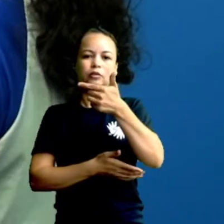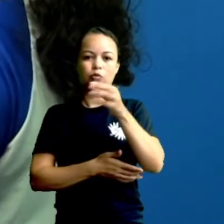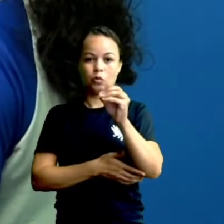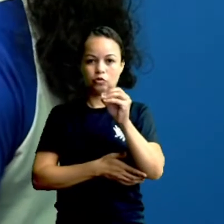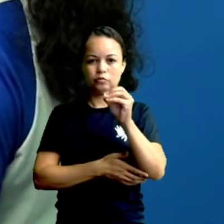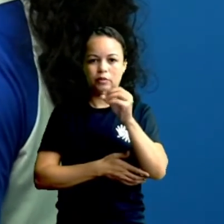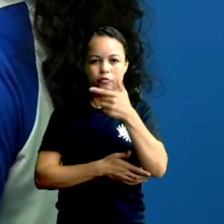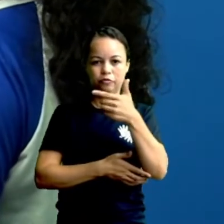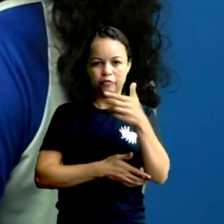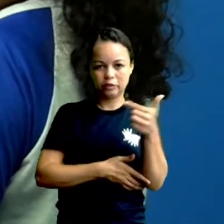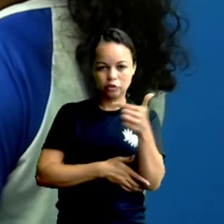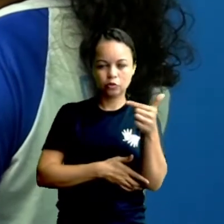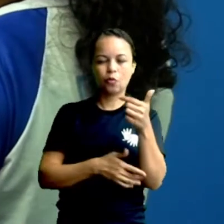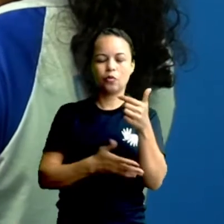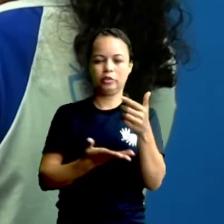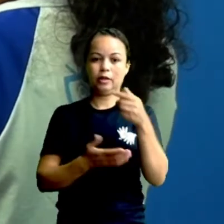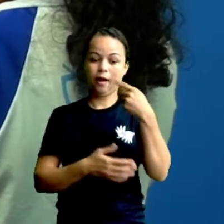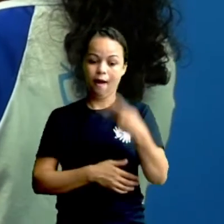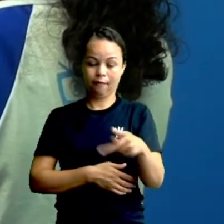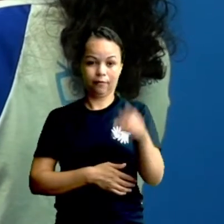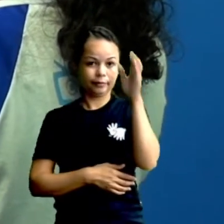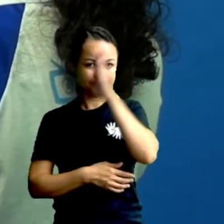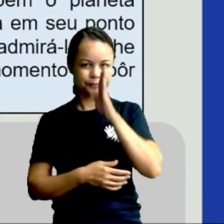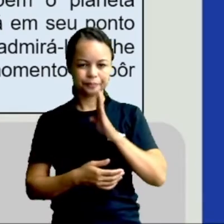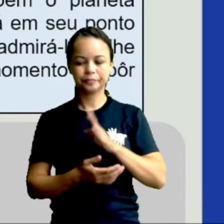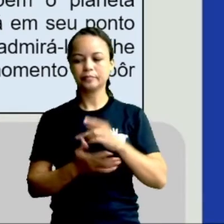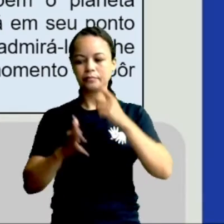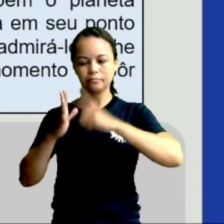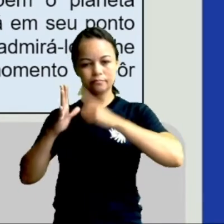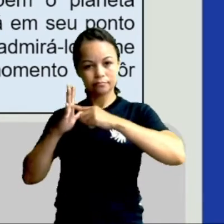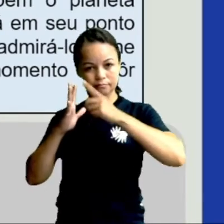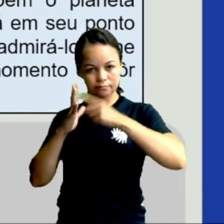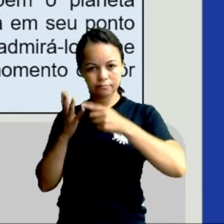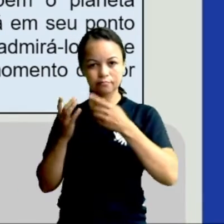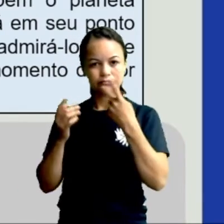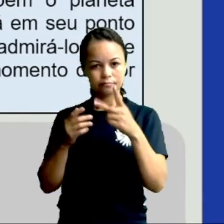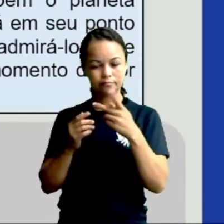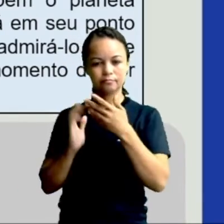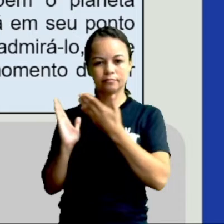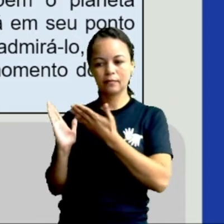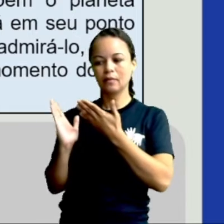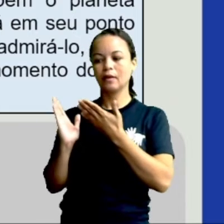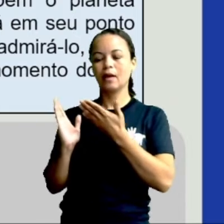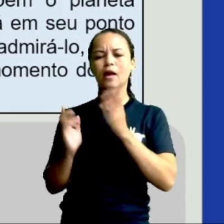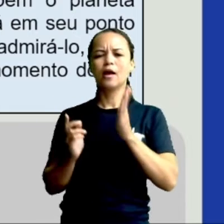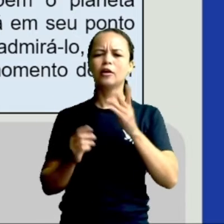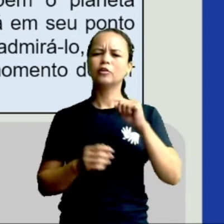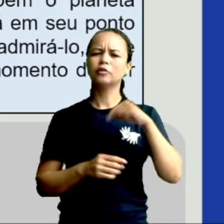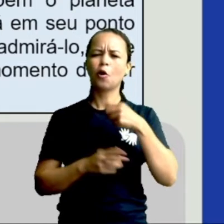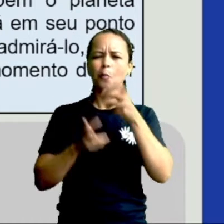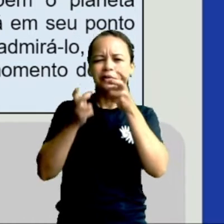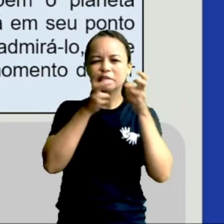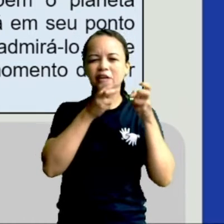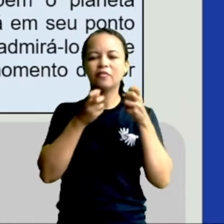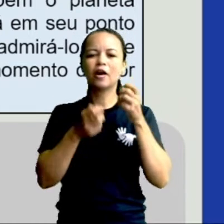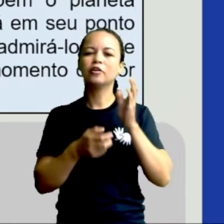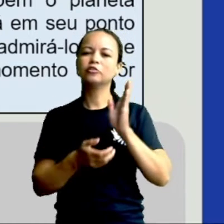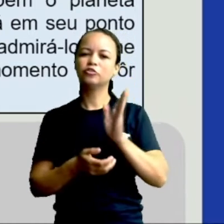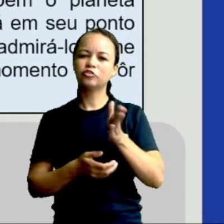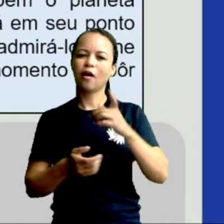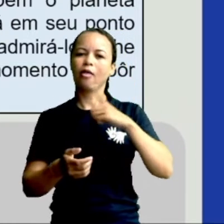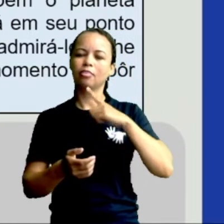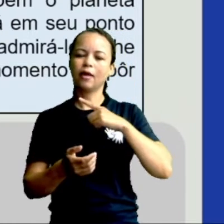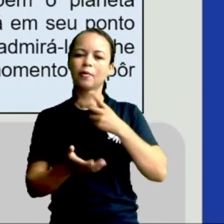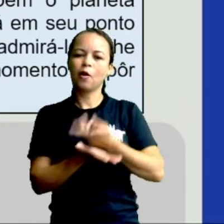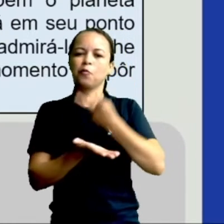certo? Aqui no Brasil, ó. Aí é o calendário de 2022. Se vocês observarem nele, nós já temos um dos acontecimentos